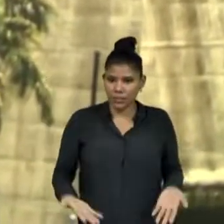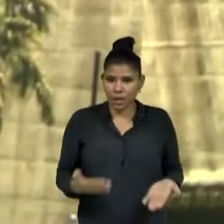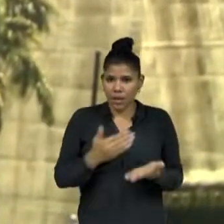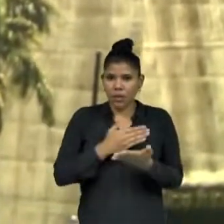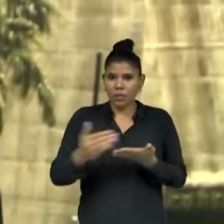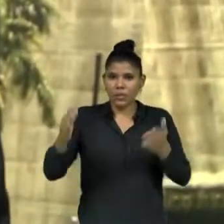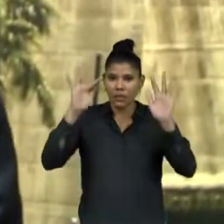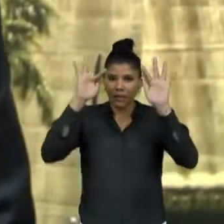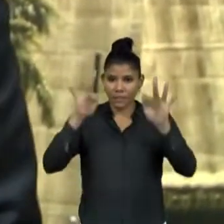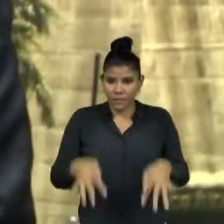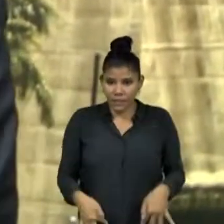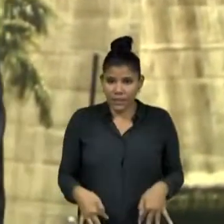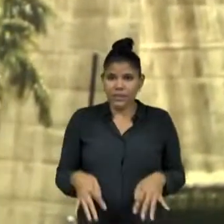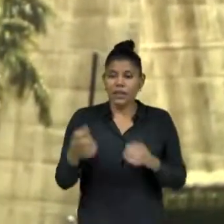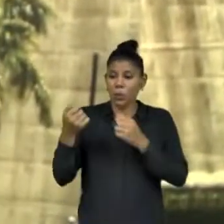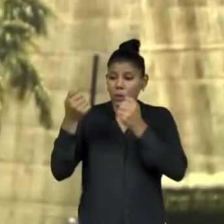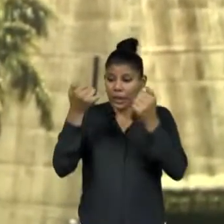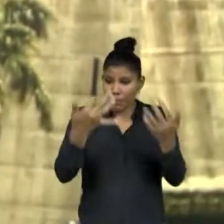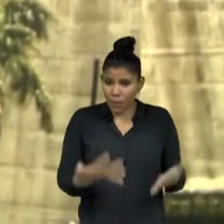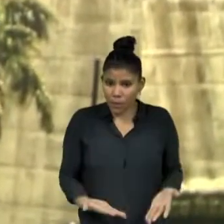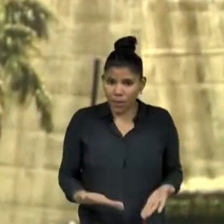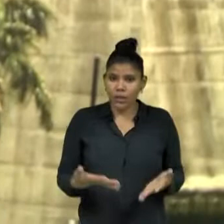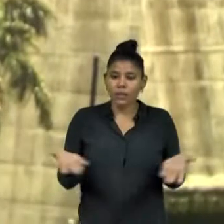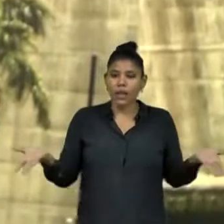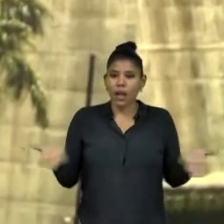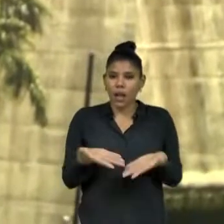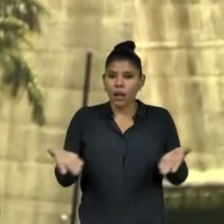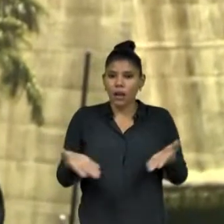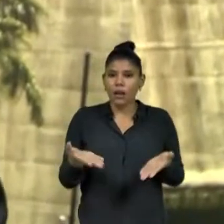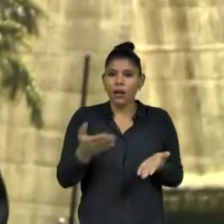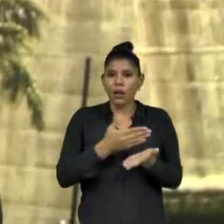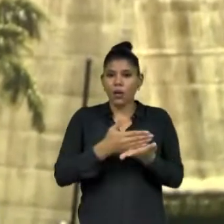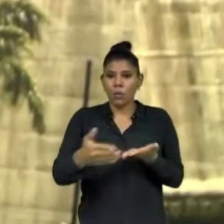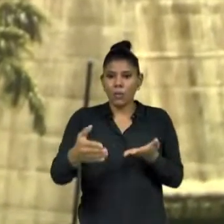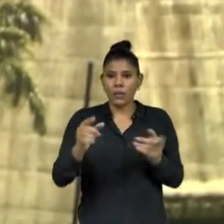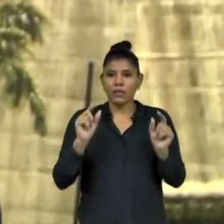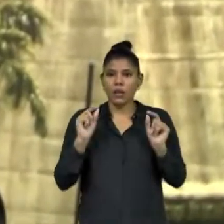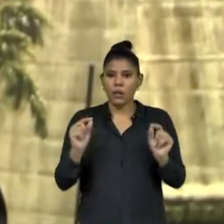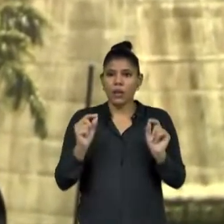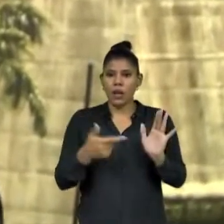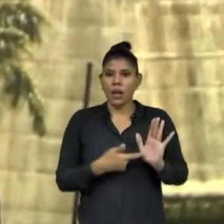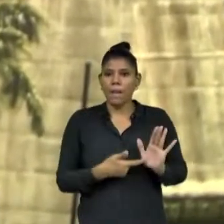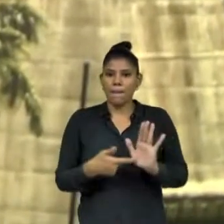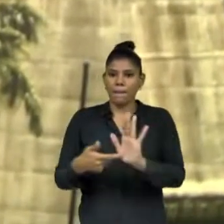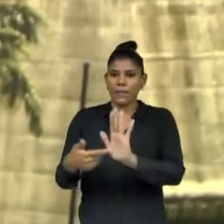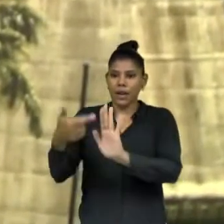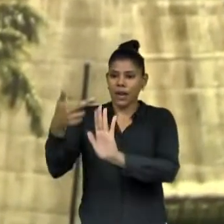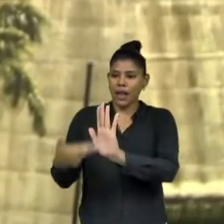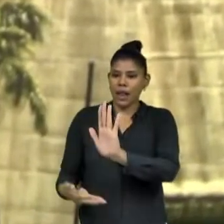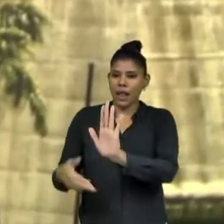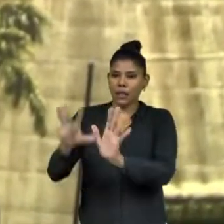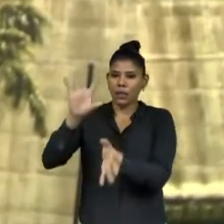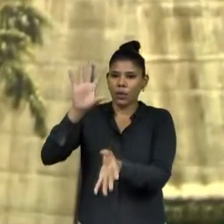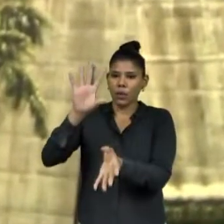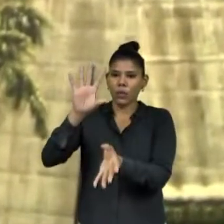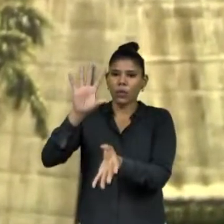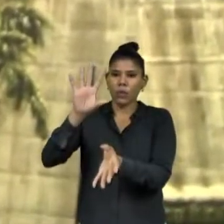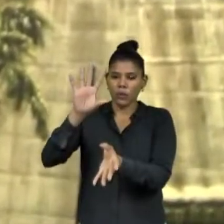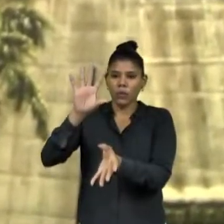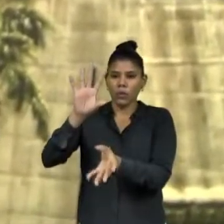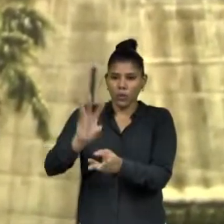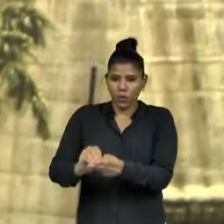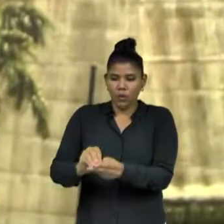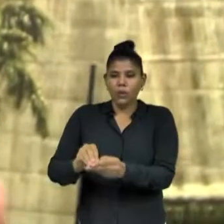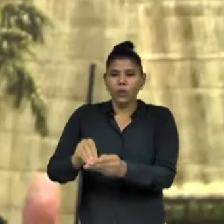dos depoimentos e caminharmos para a fase da apresentação do relatório do deputado